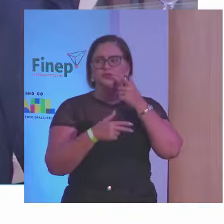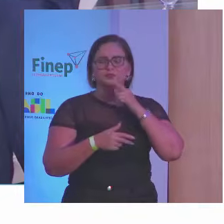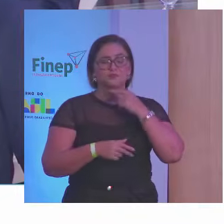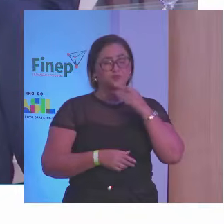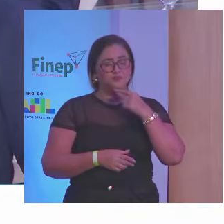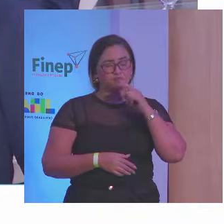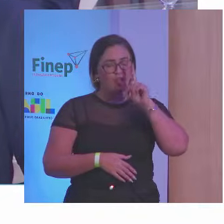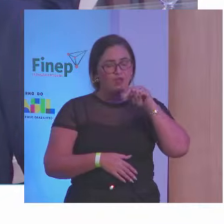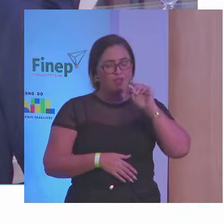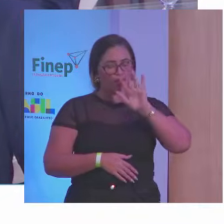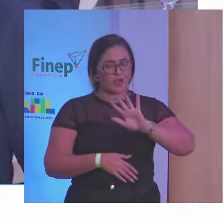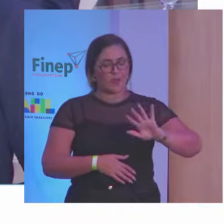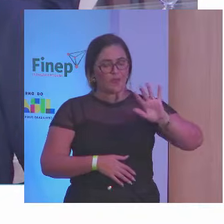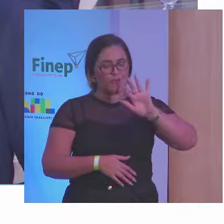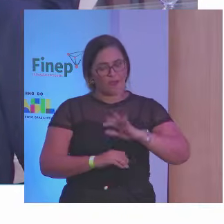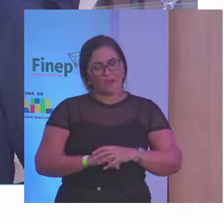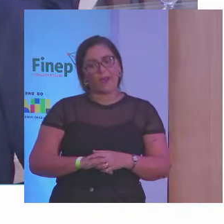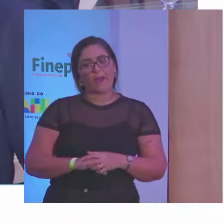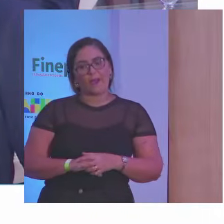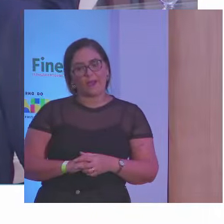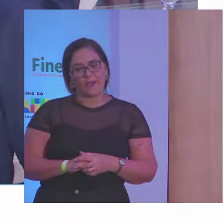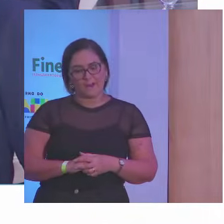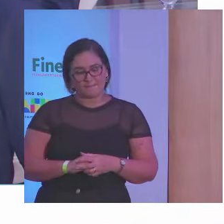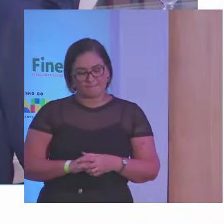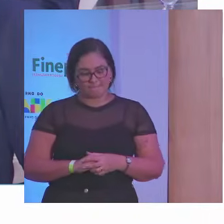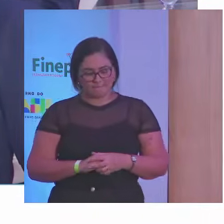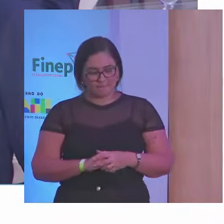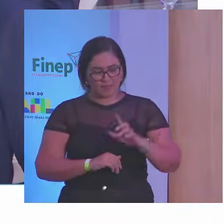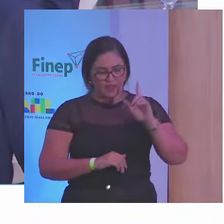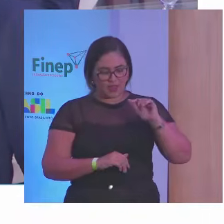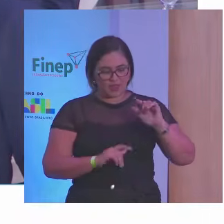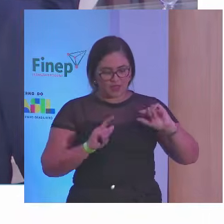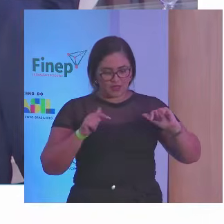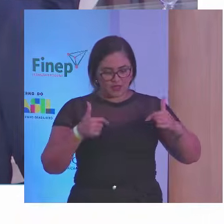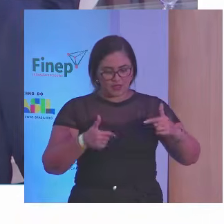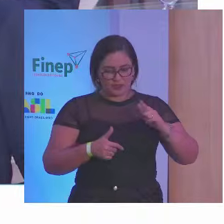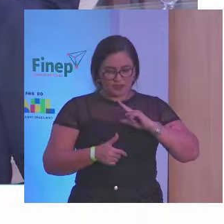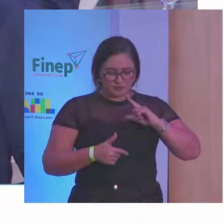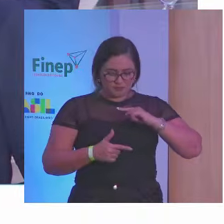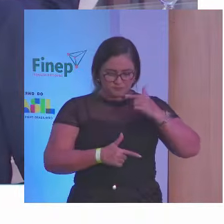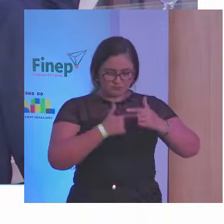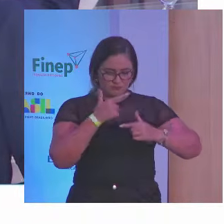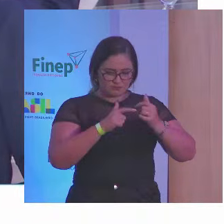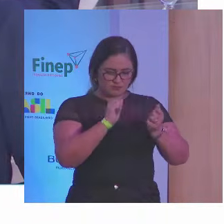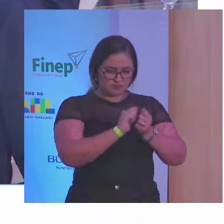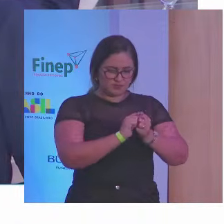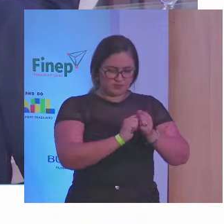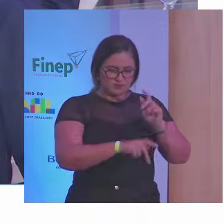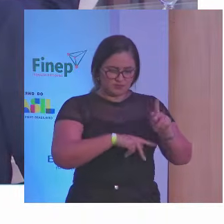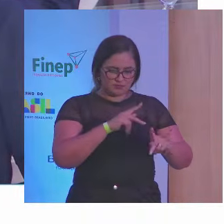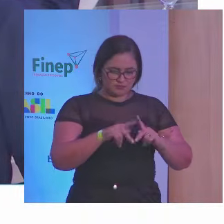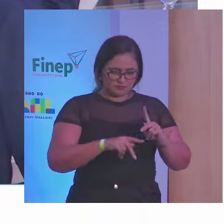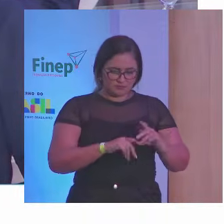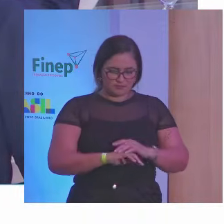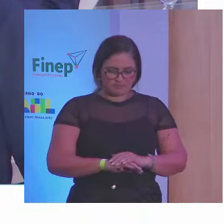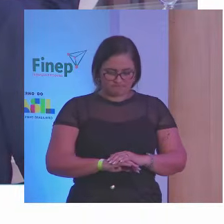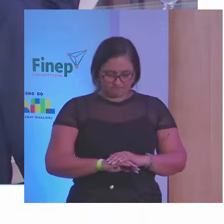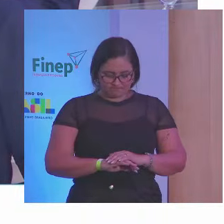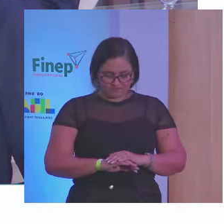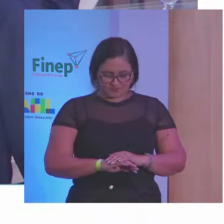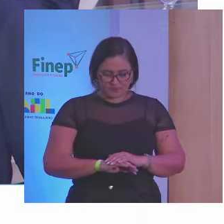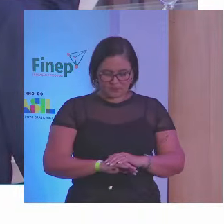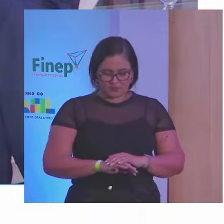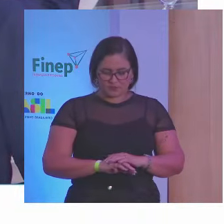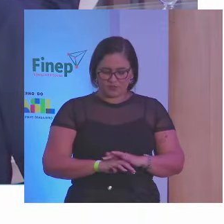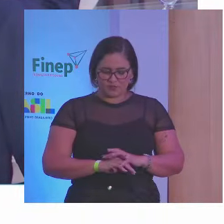nova realidade, ela está aí. Então, essa é a forma como a gente tem para trabalhar com a população. E, por mais que os